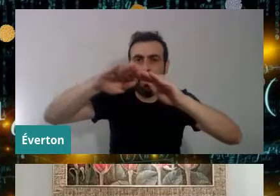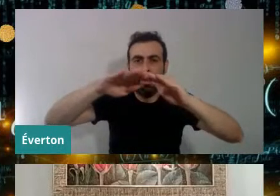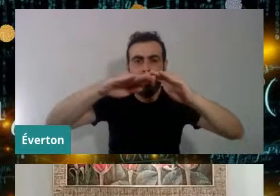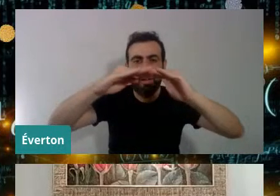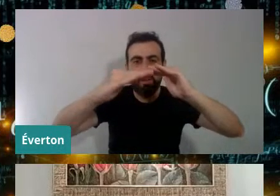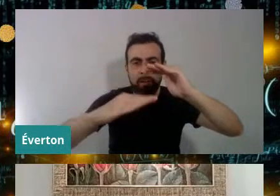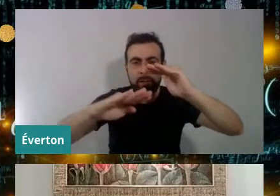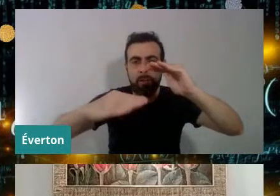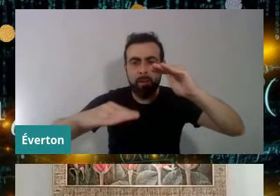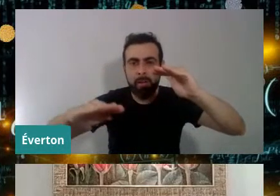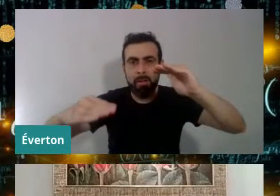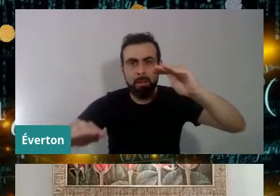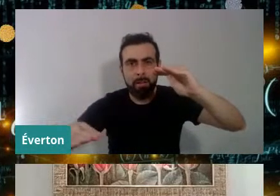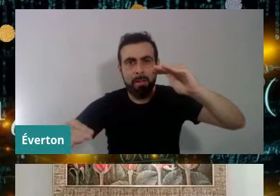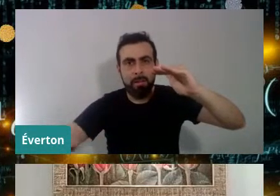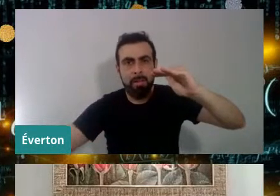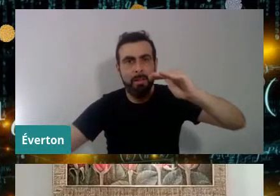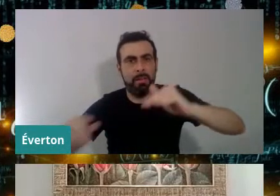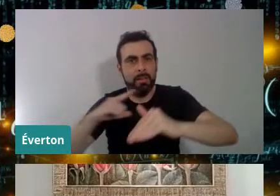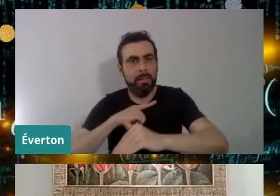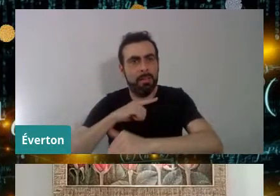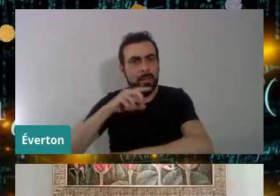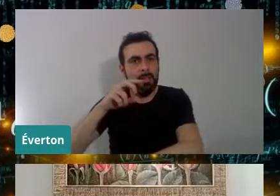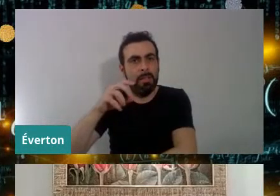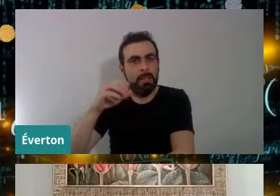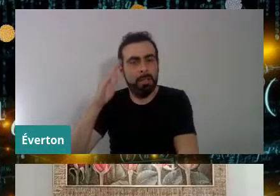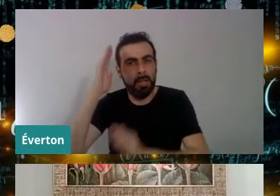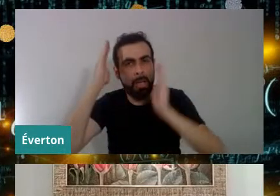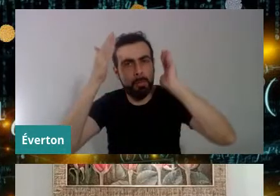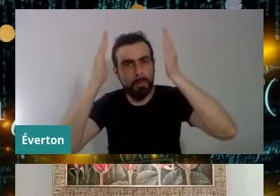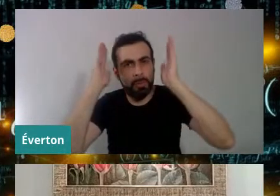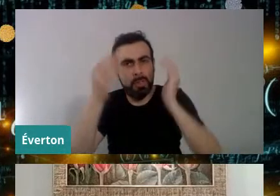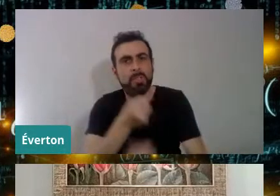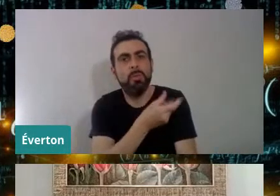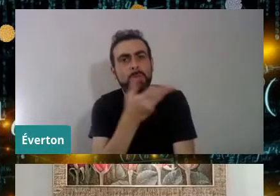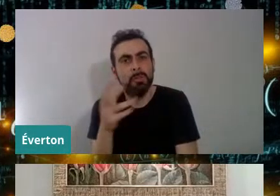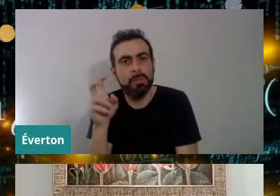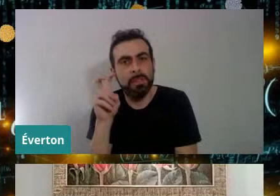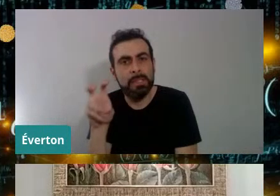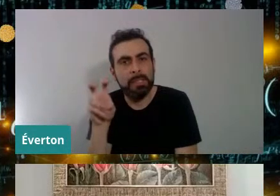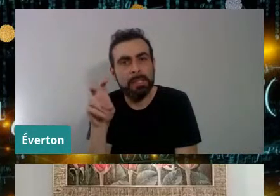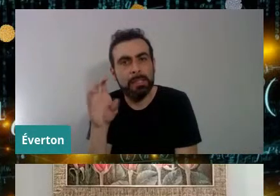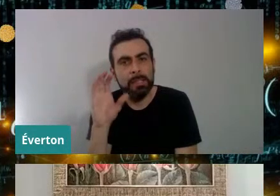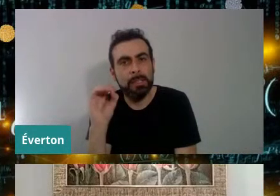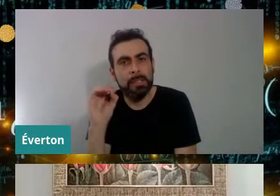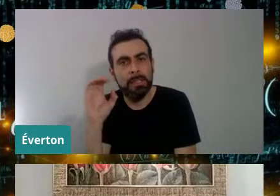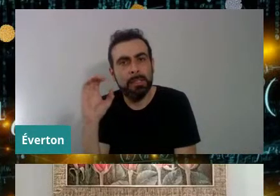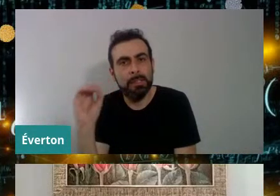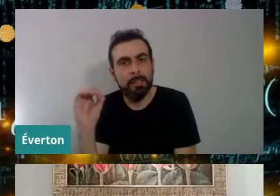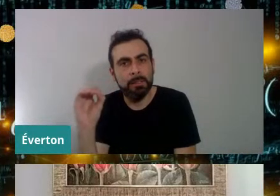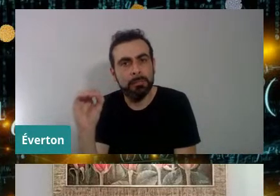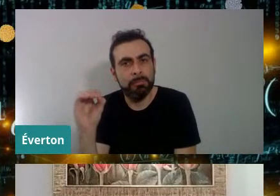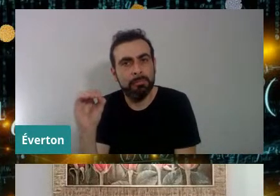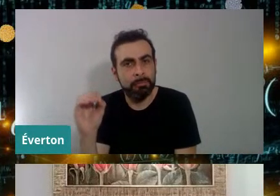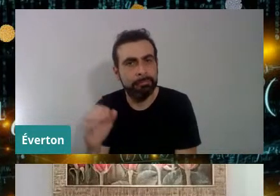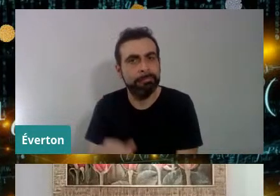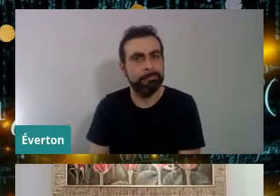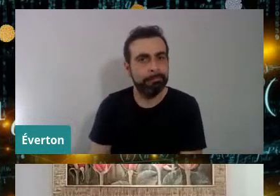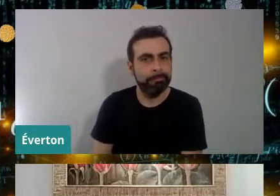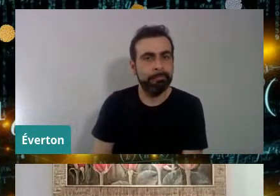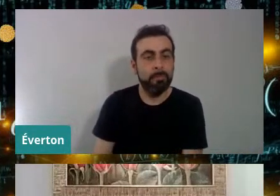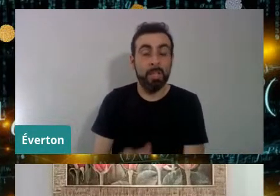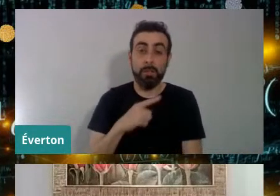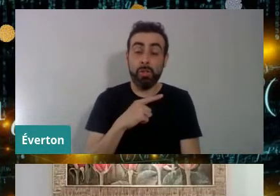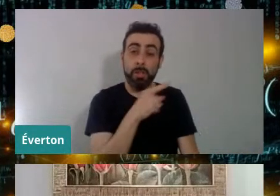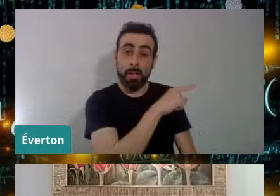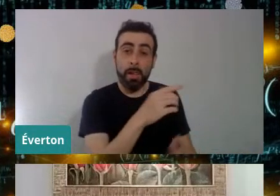saíram 500 caminhões de terra dali. É. Né? Eu lembro disso. E foi justamente na época que